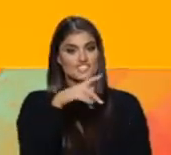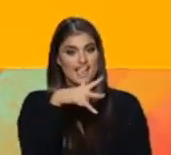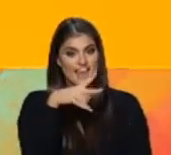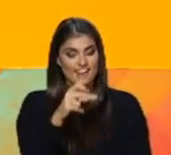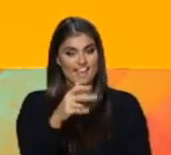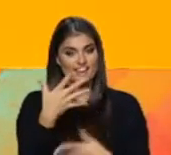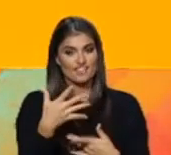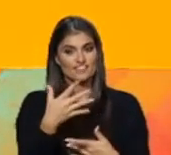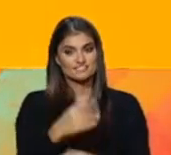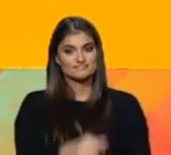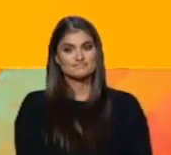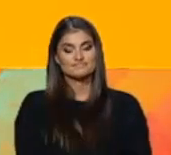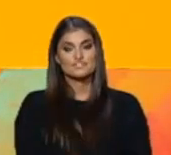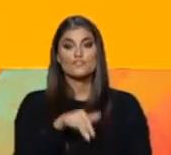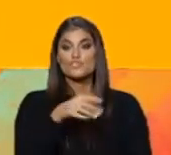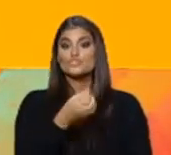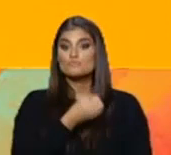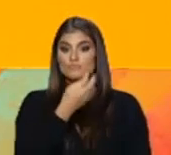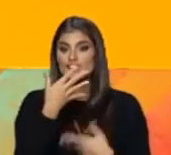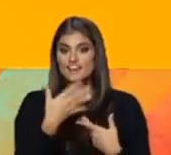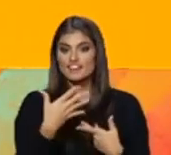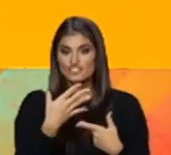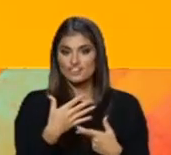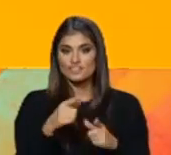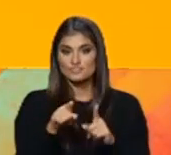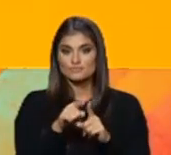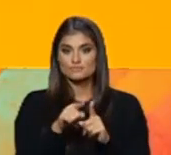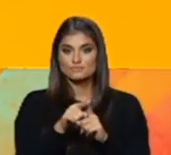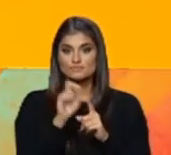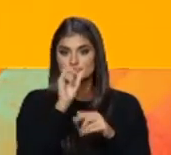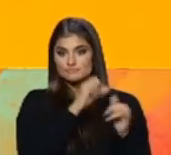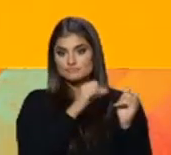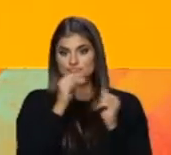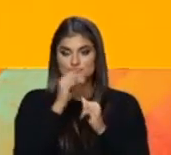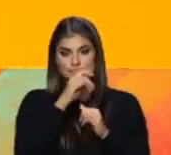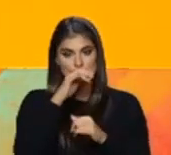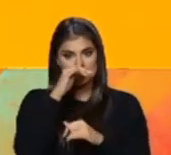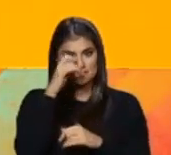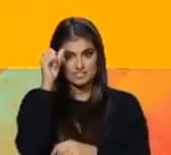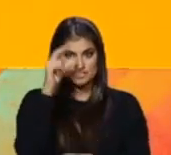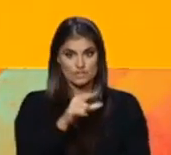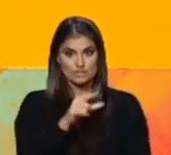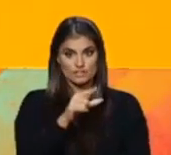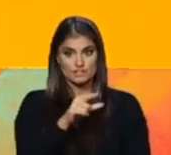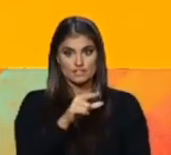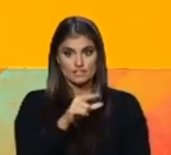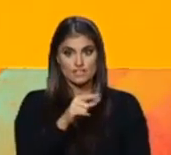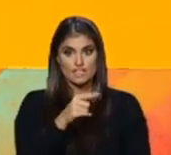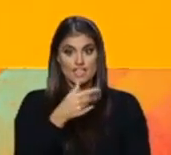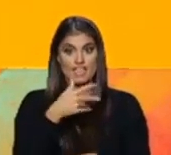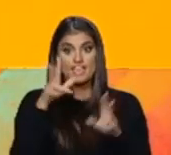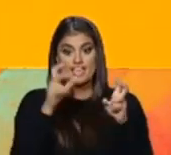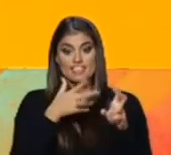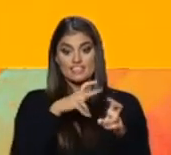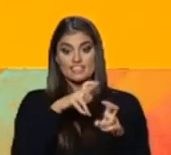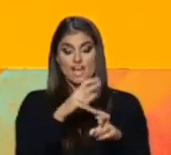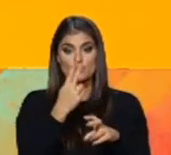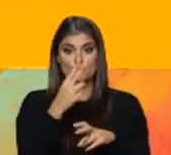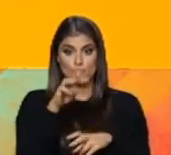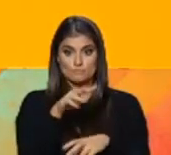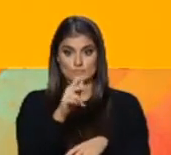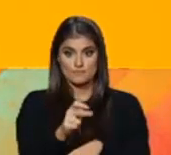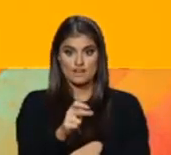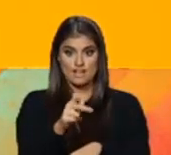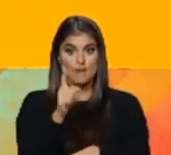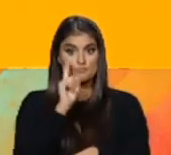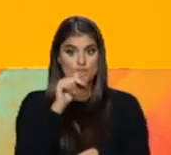não é? Claro, mentora. Eu vou só explicar aqui uma faceta da desgarrada. É que a história de dar uma... O que ele queria dizer é que a